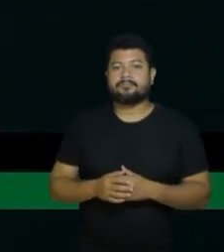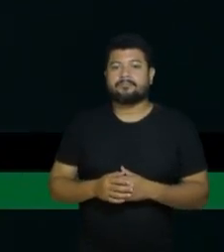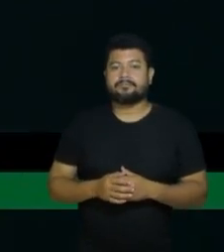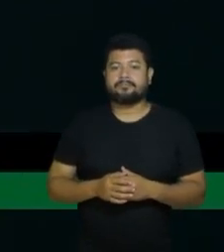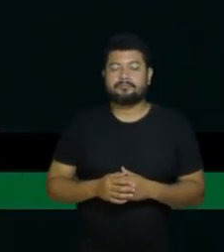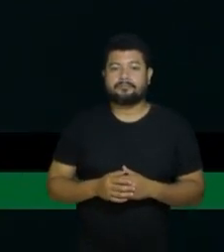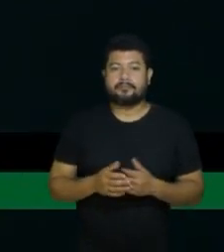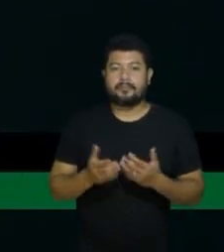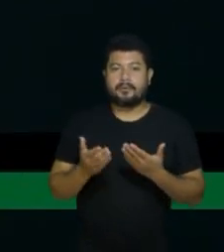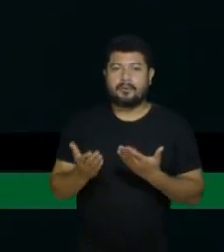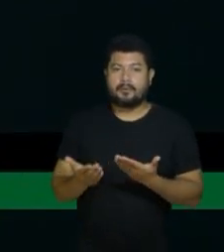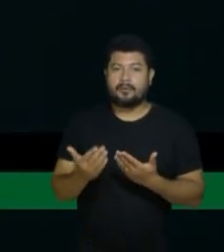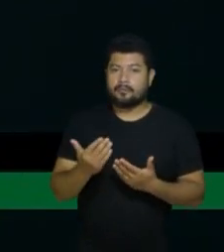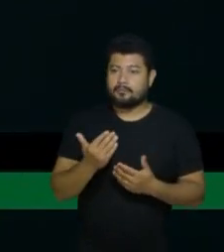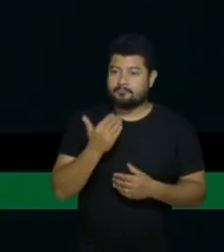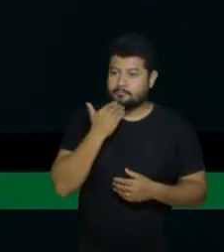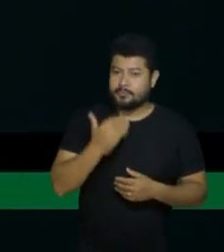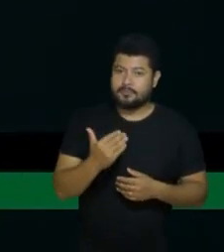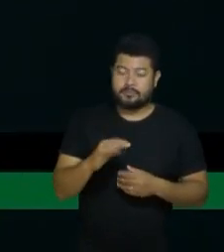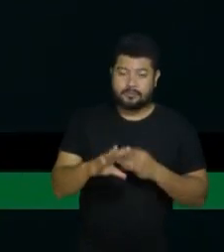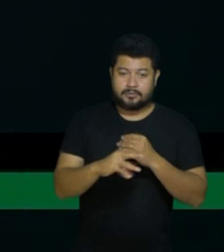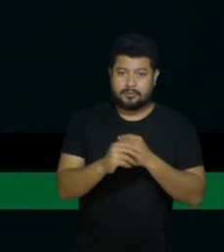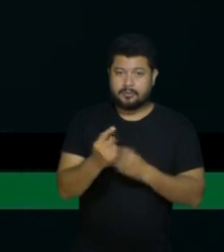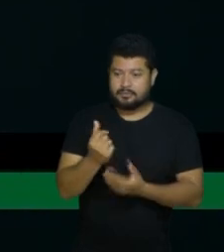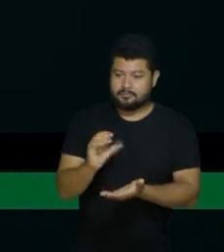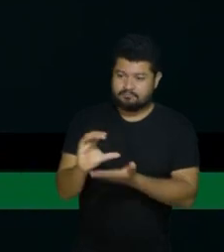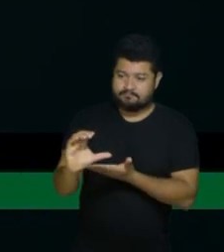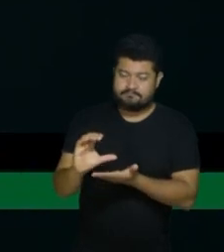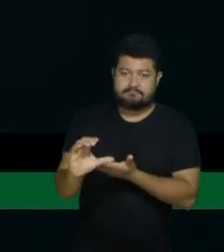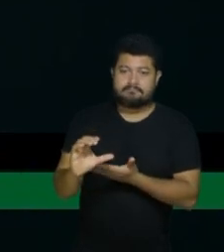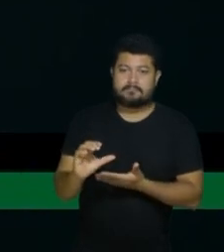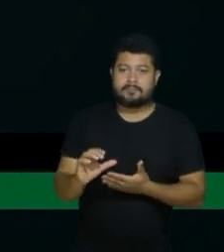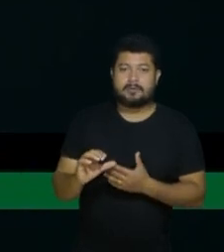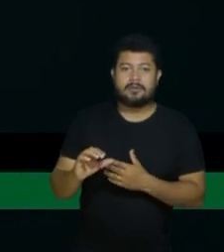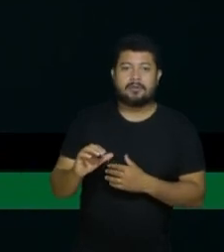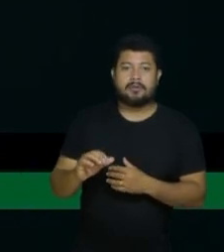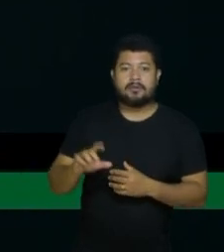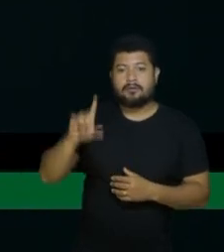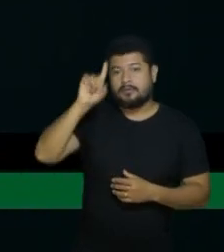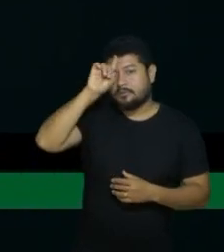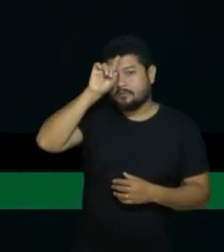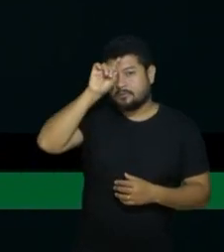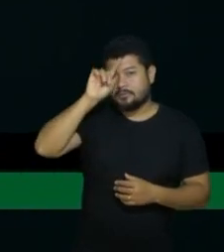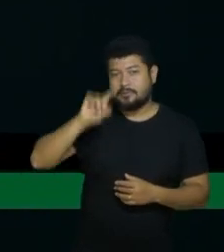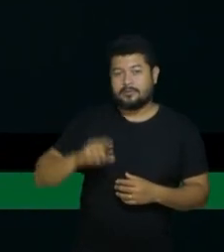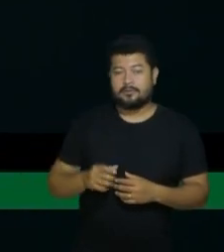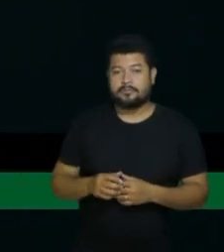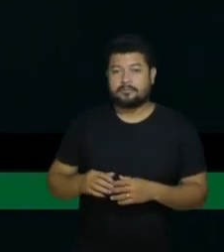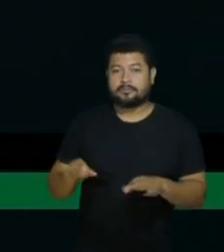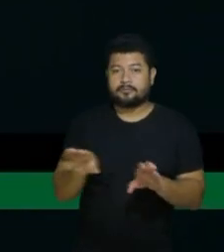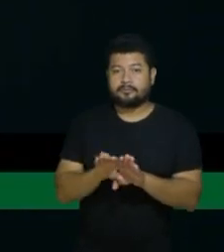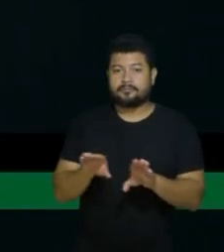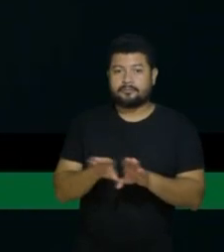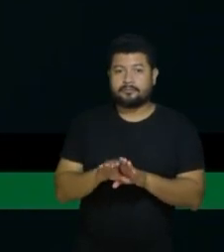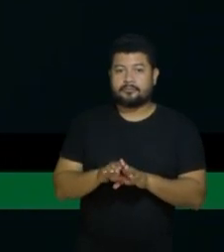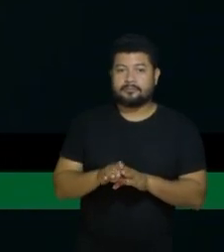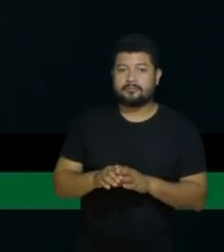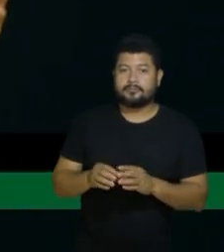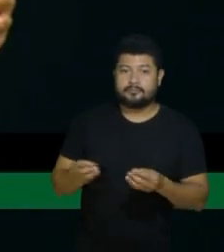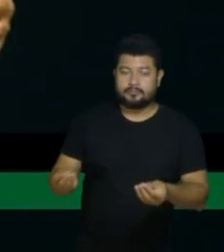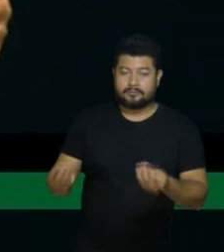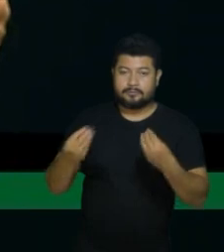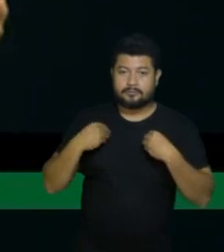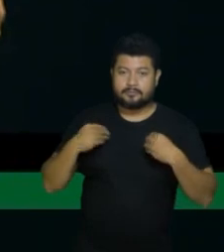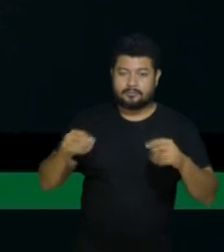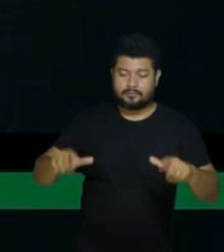que nos solicitou emenda pro hospital renal aqui de Blumenau e agradecer essa linda homenagem feita